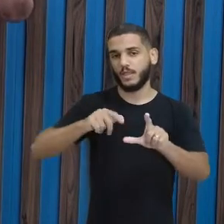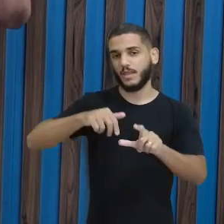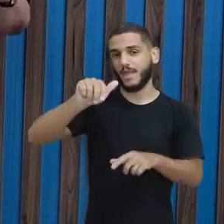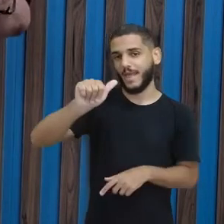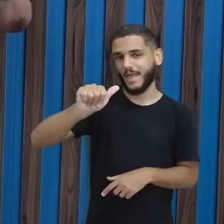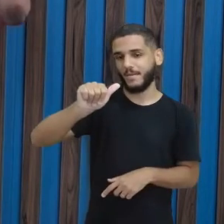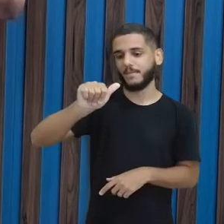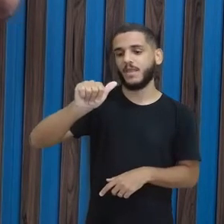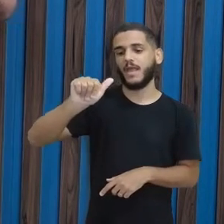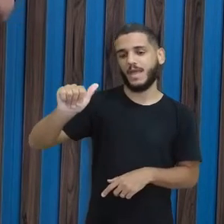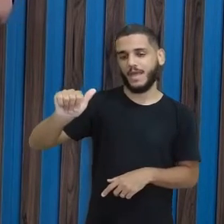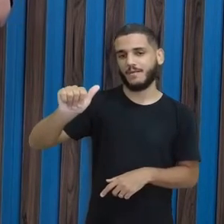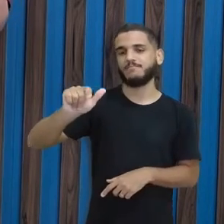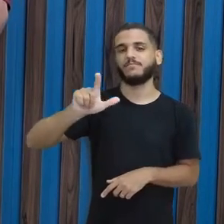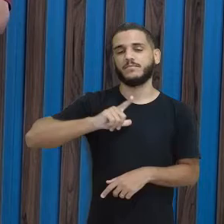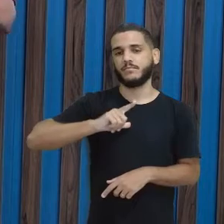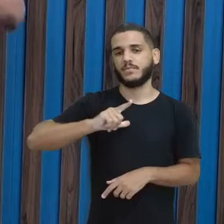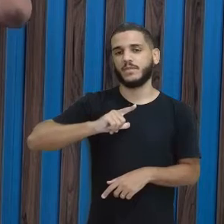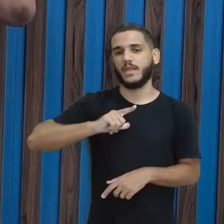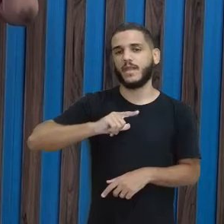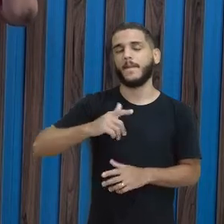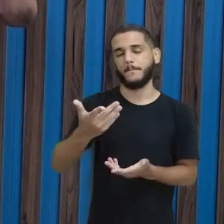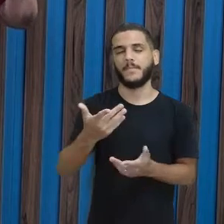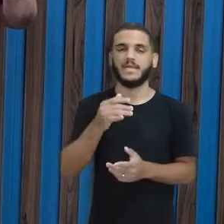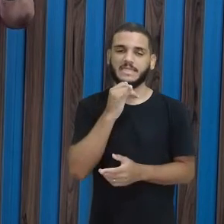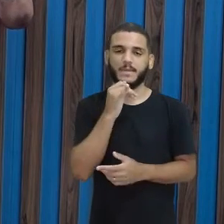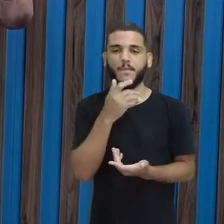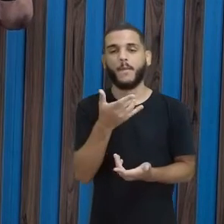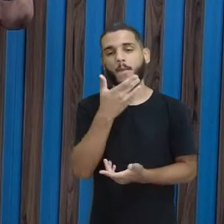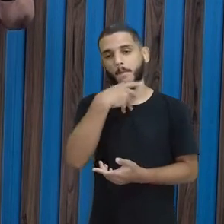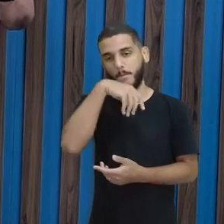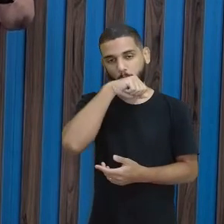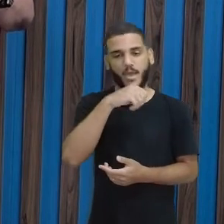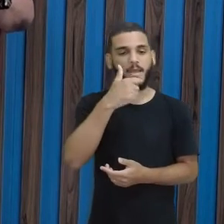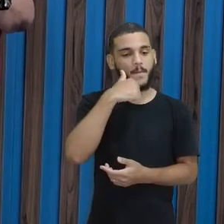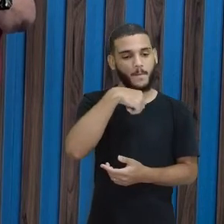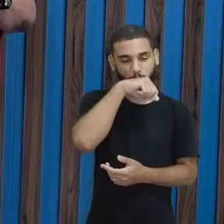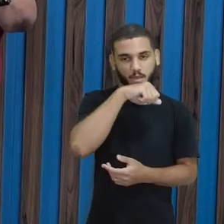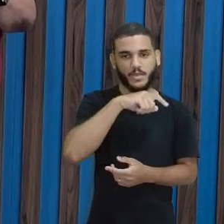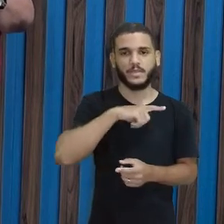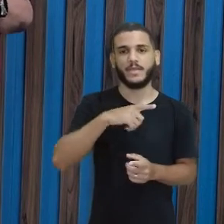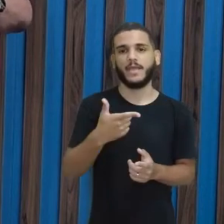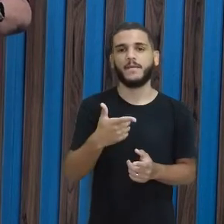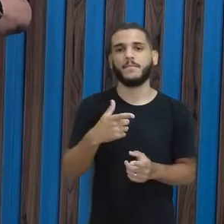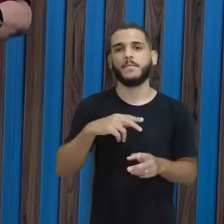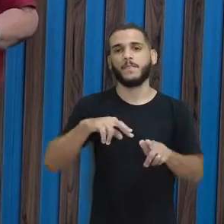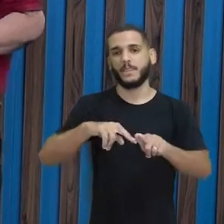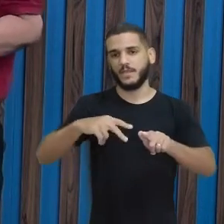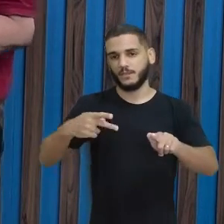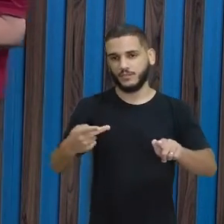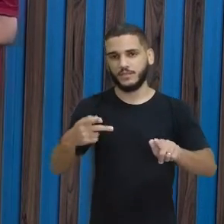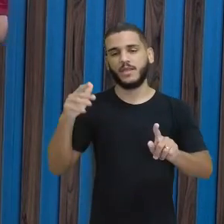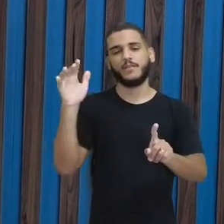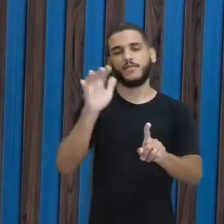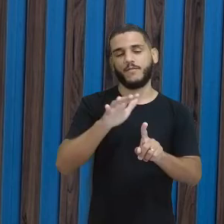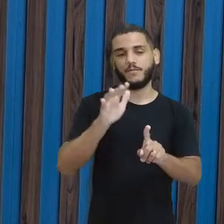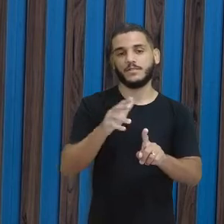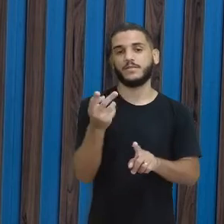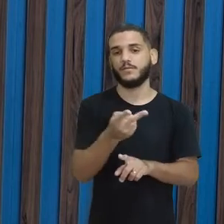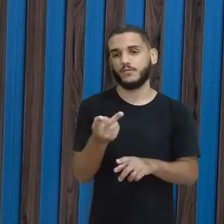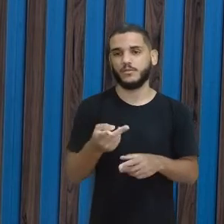metade do pai, metade da mãe. Dependendo da carga genética do pai, a gente vai ter, tá certo, essas características. Então, observe